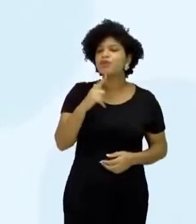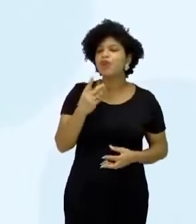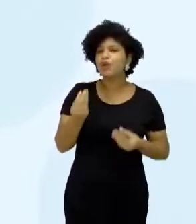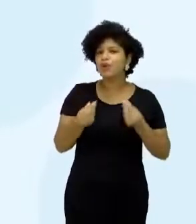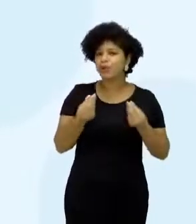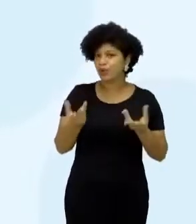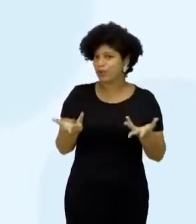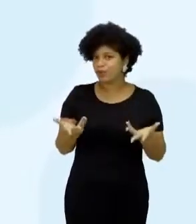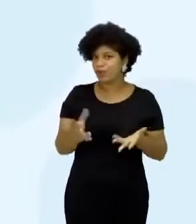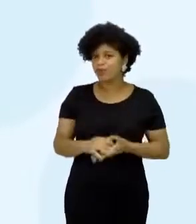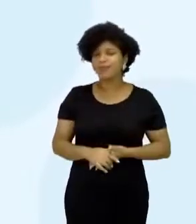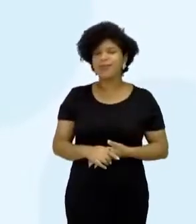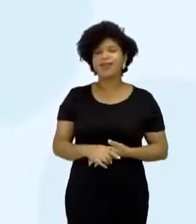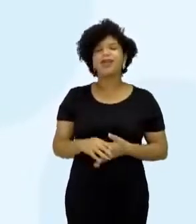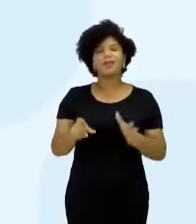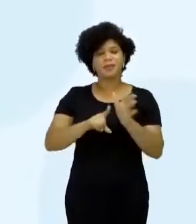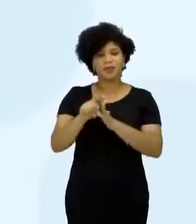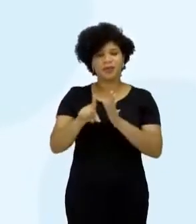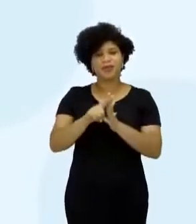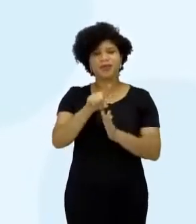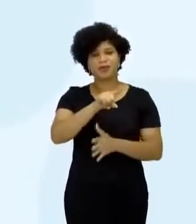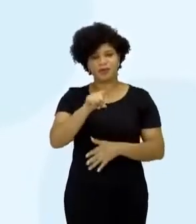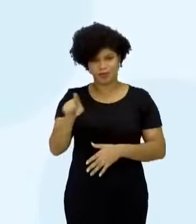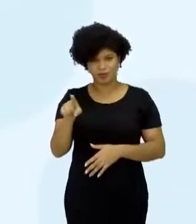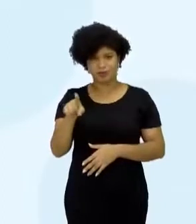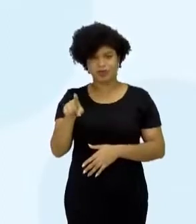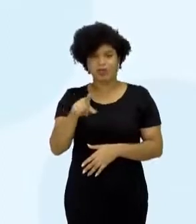aí? E aí, interação com os nossos